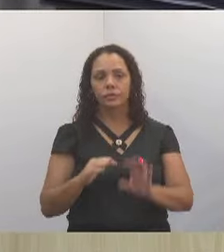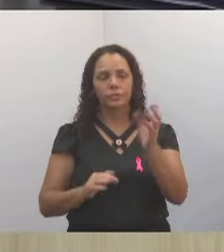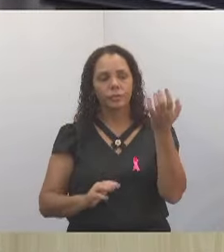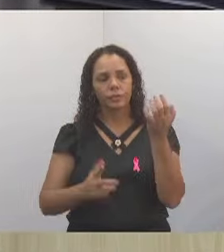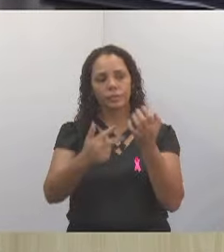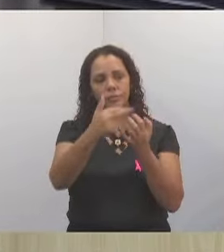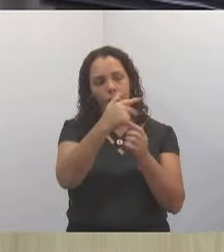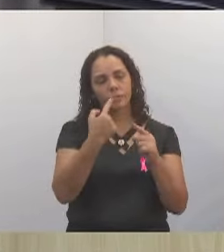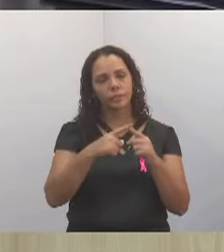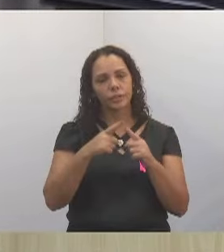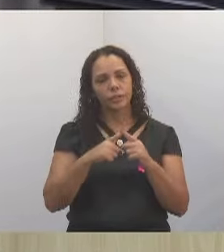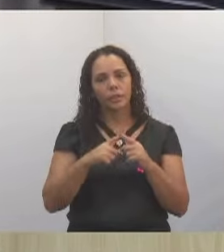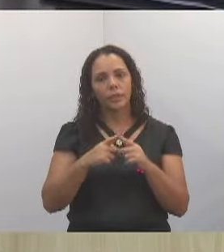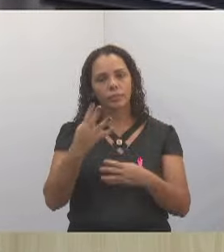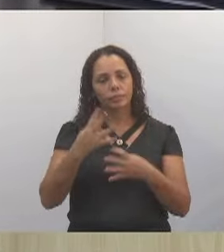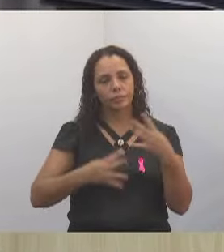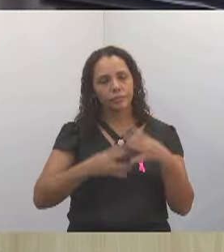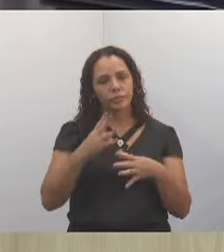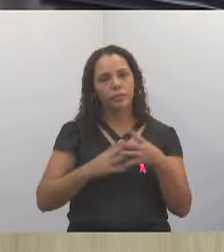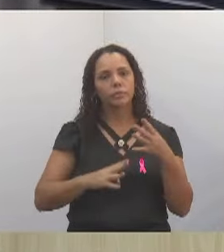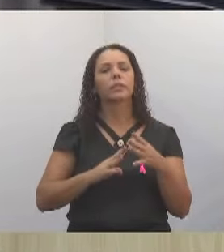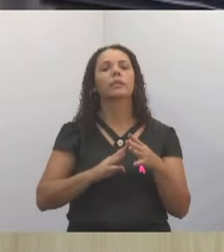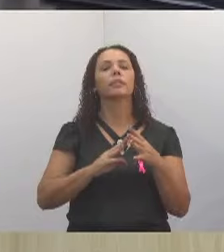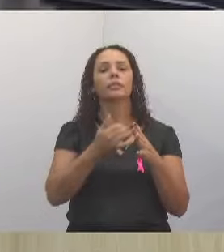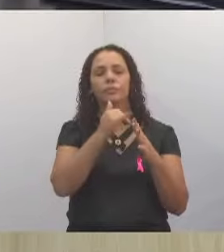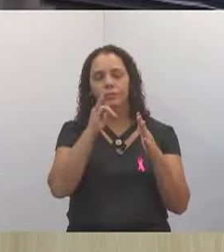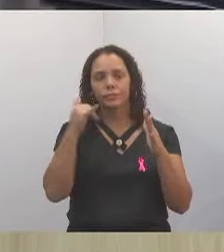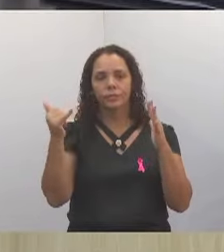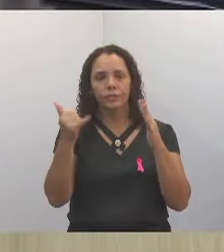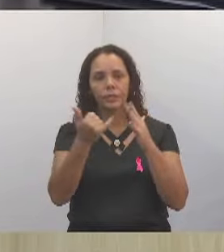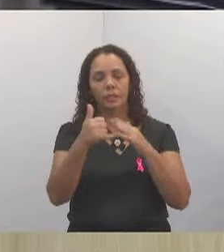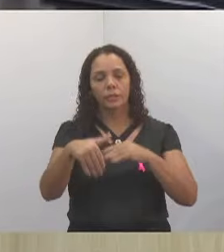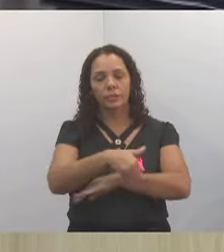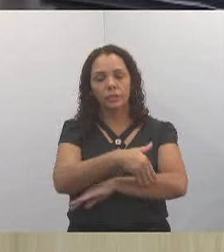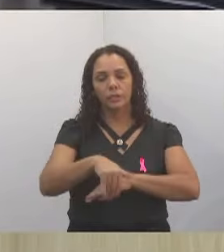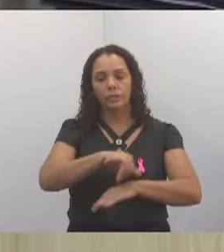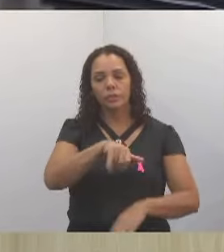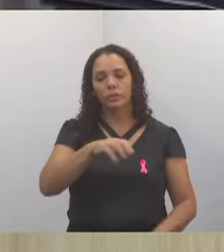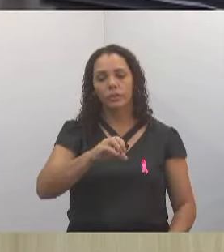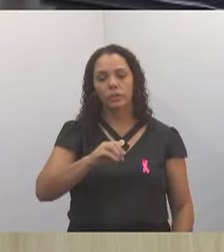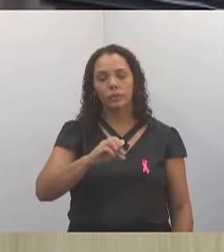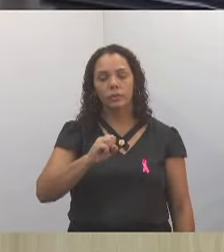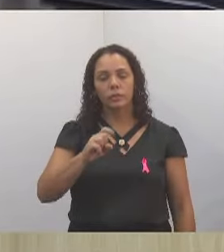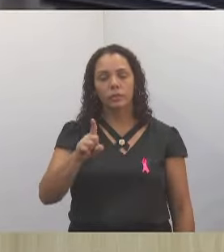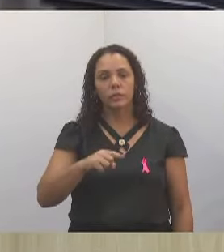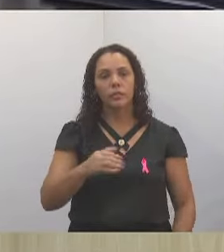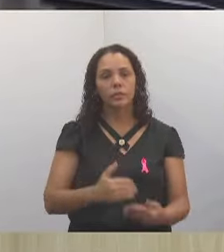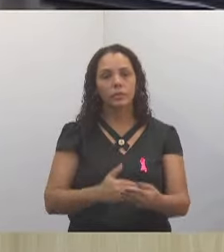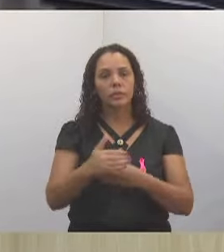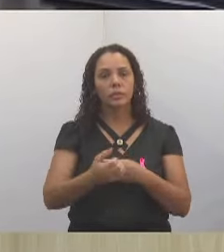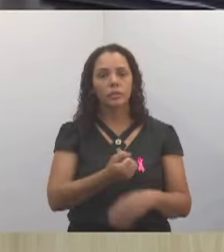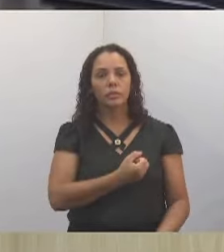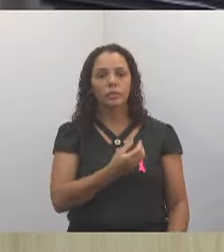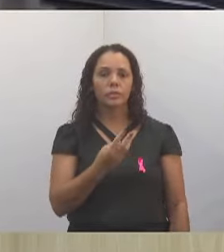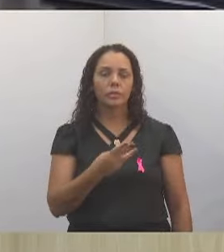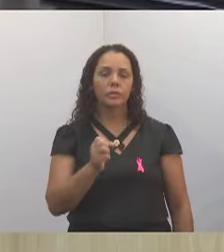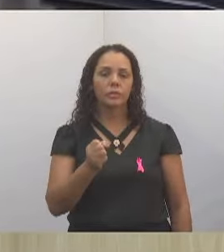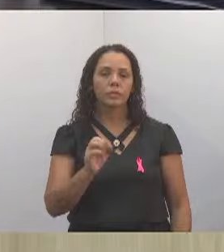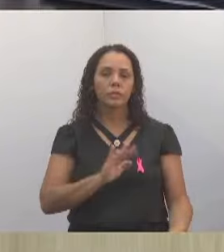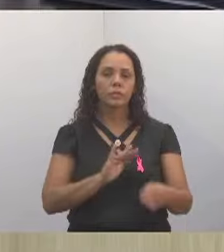estão entrelaçados em fios elétricos na rua José Ribeiro, de fronte ao número 38,